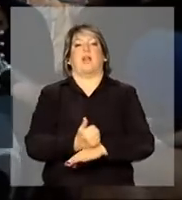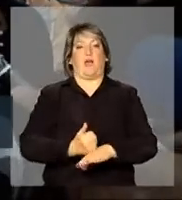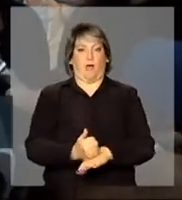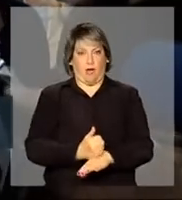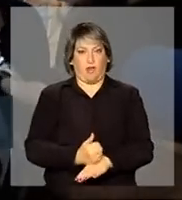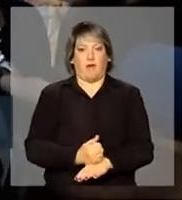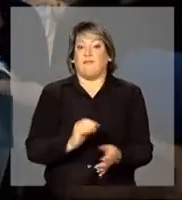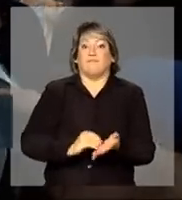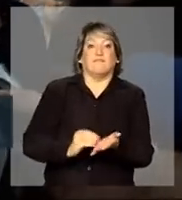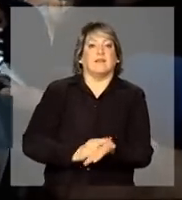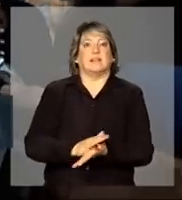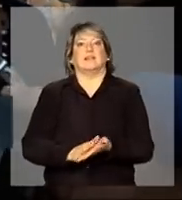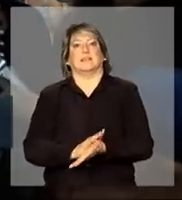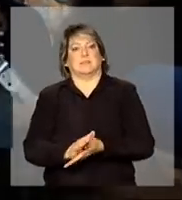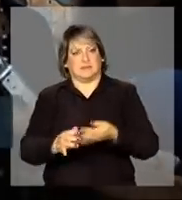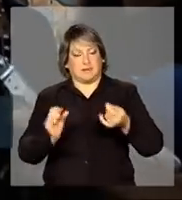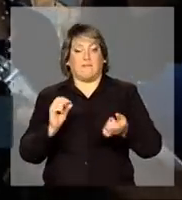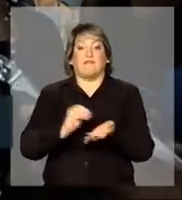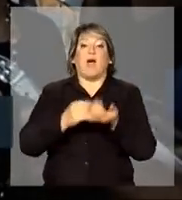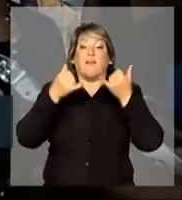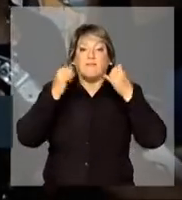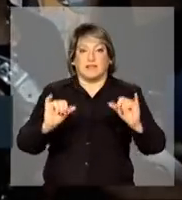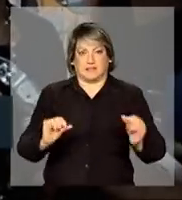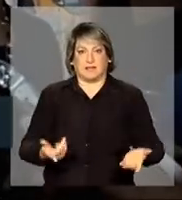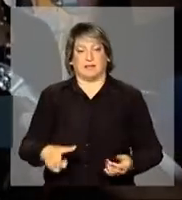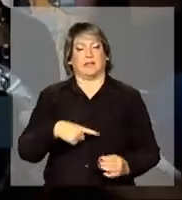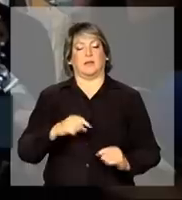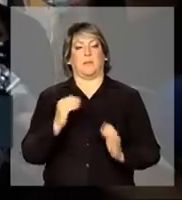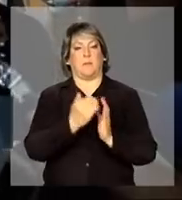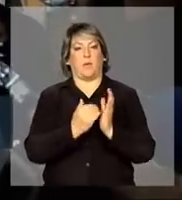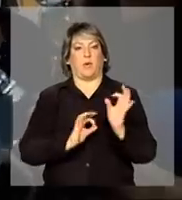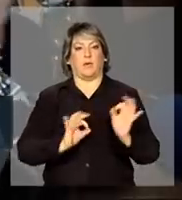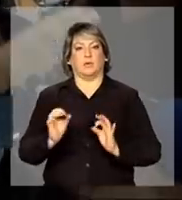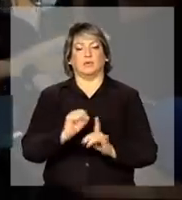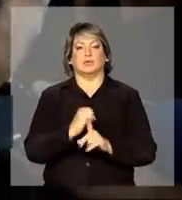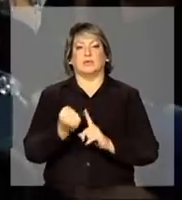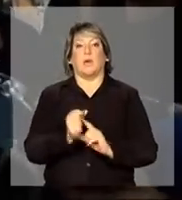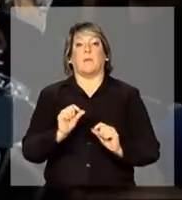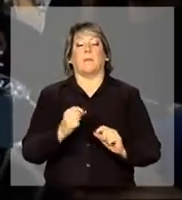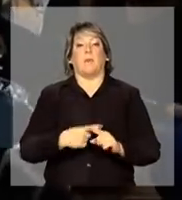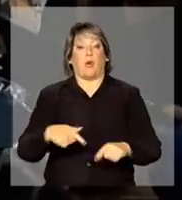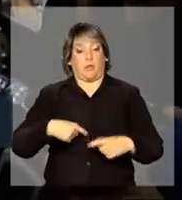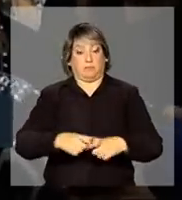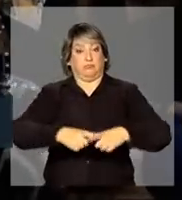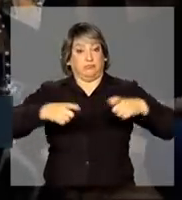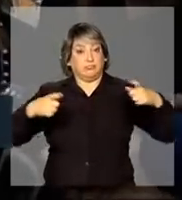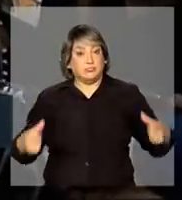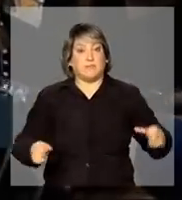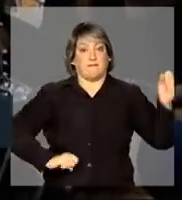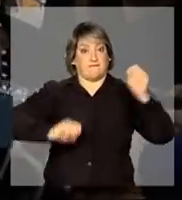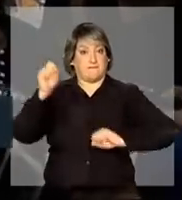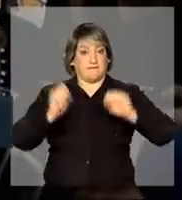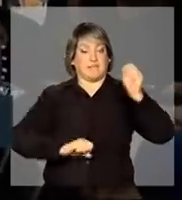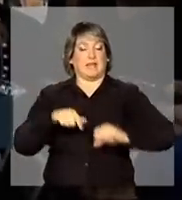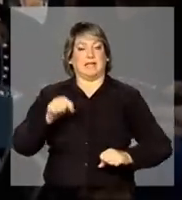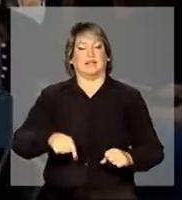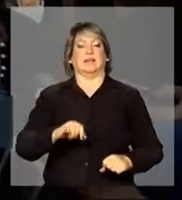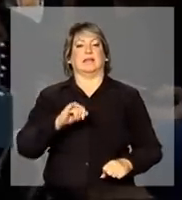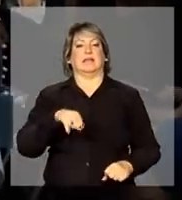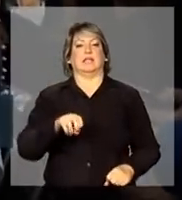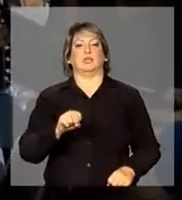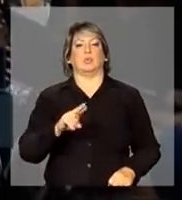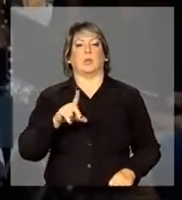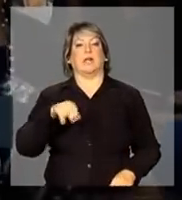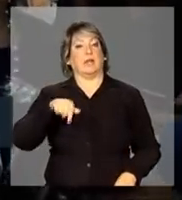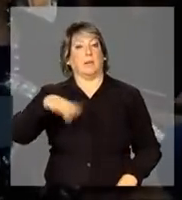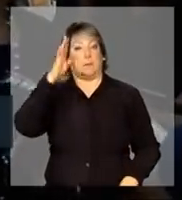demanda dada por um programa social. Aí você amplia a capacidade de produzir insulina no Brasil. E em